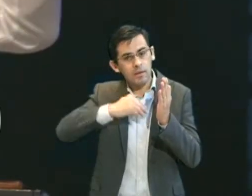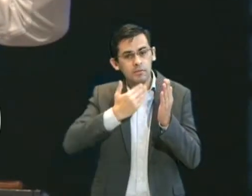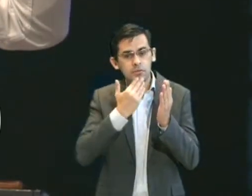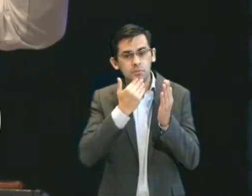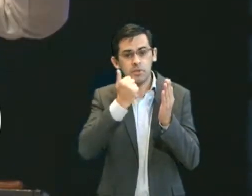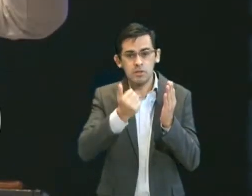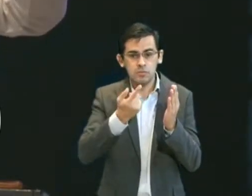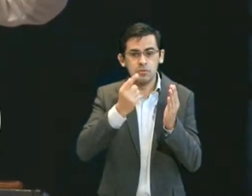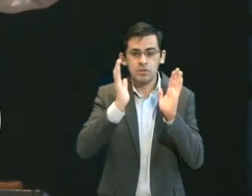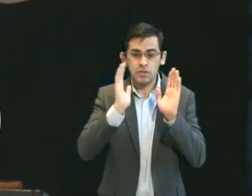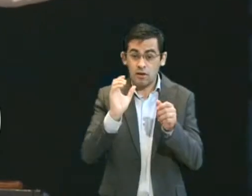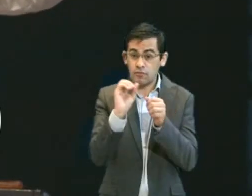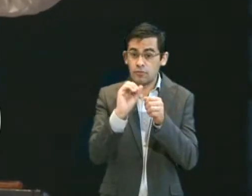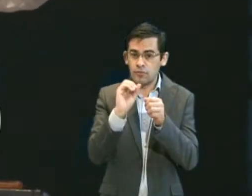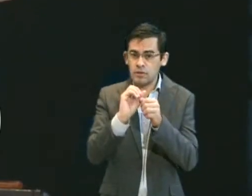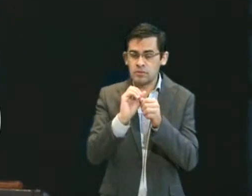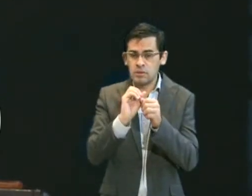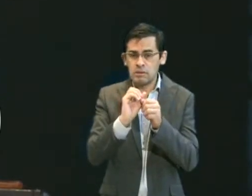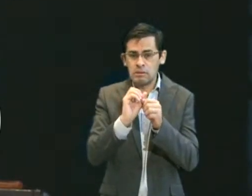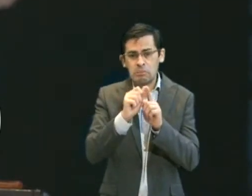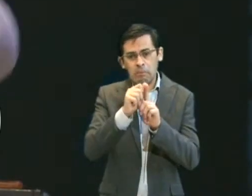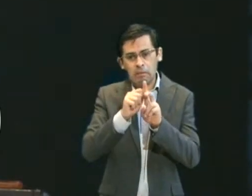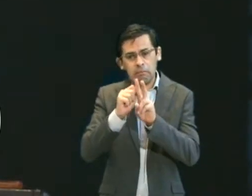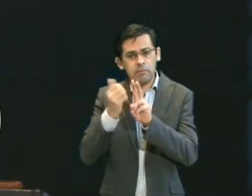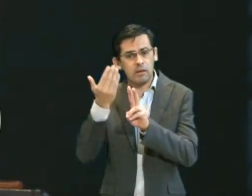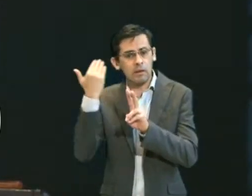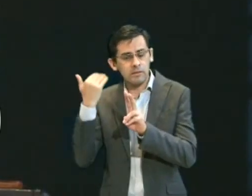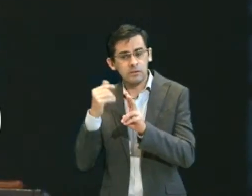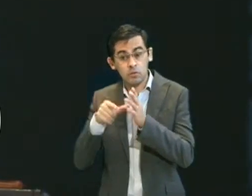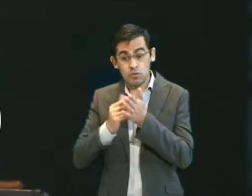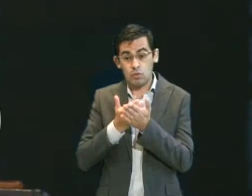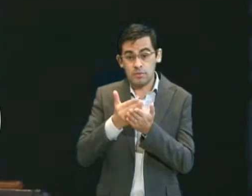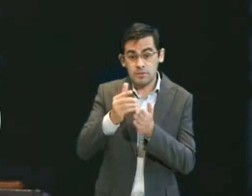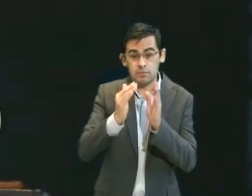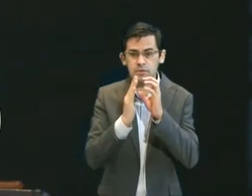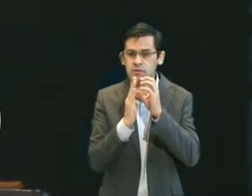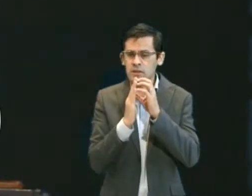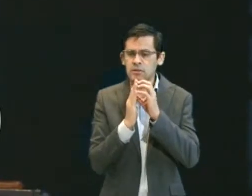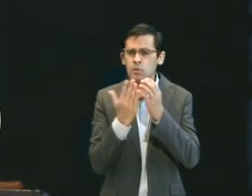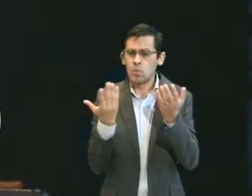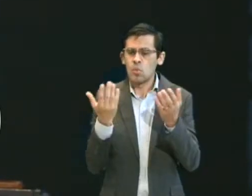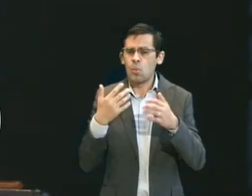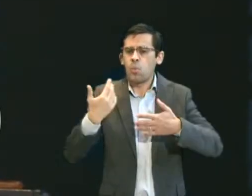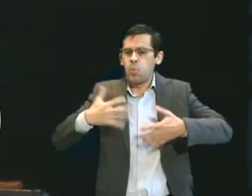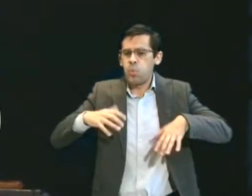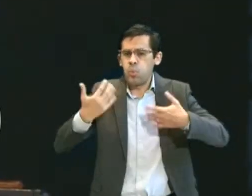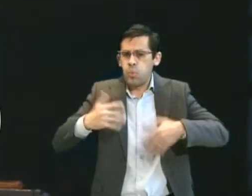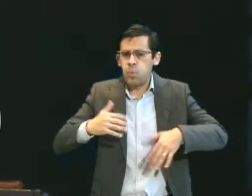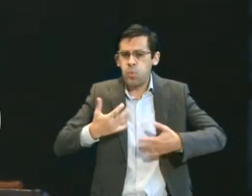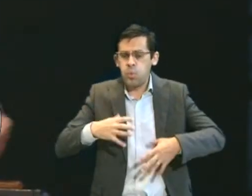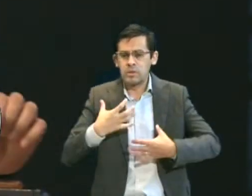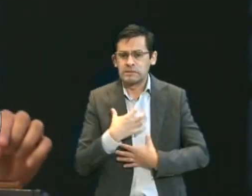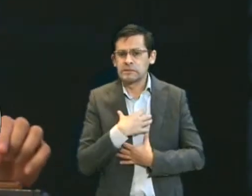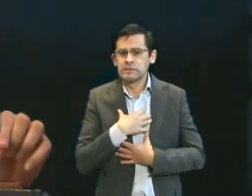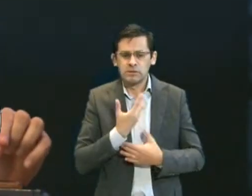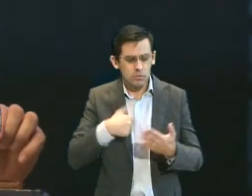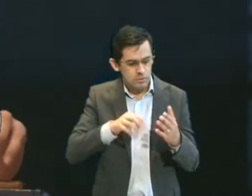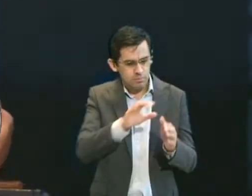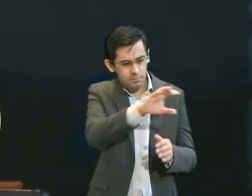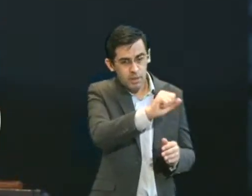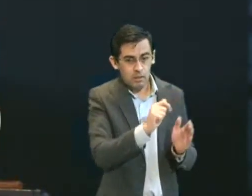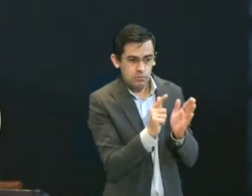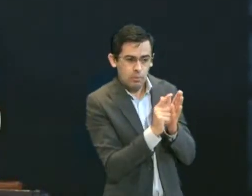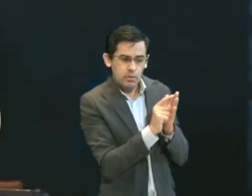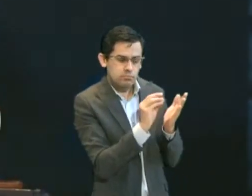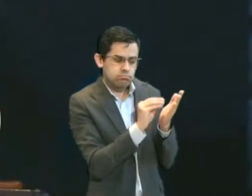que tínhamos feito há alguns meses, quando começamos a célula. E foi muito impressionante. A gente pegou aquele caderninho